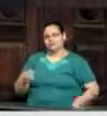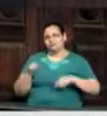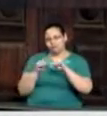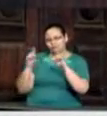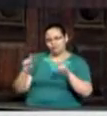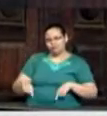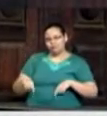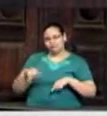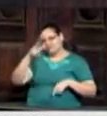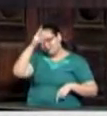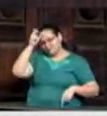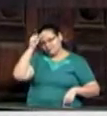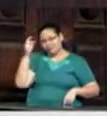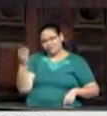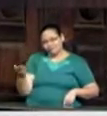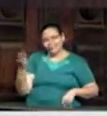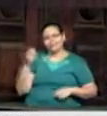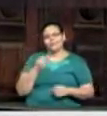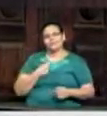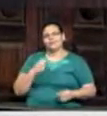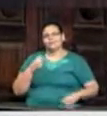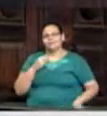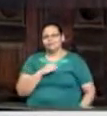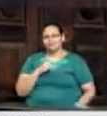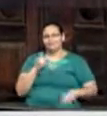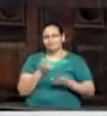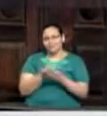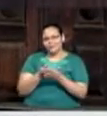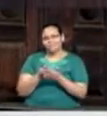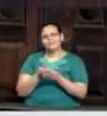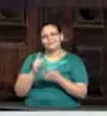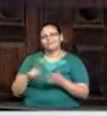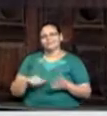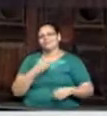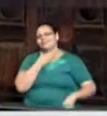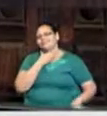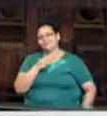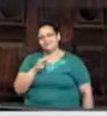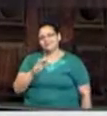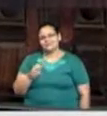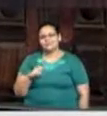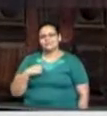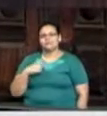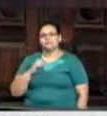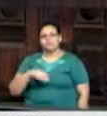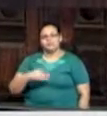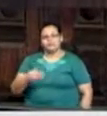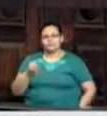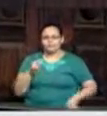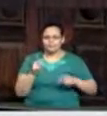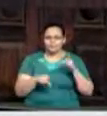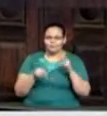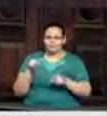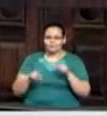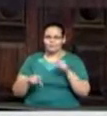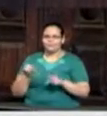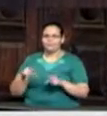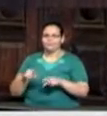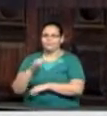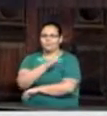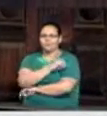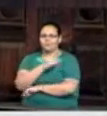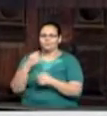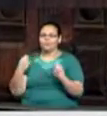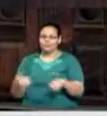público. Ele que está pagando a fatia mais alta desta crise, além dos segmentos da população fluminense que